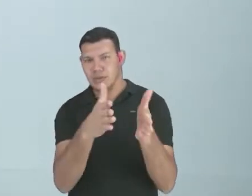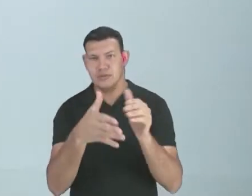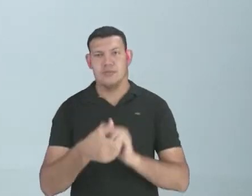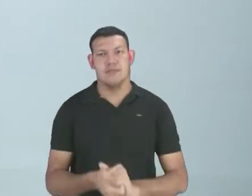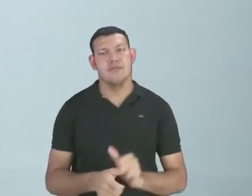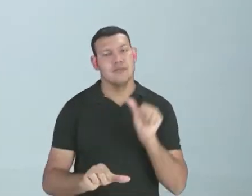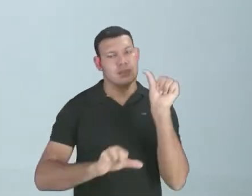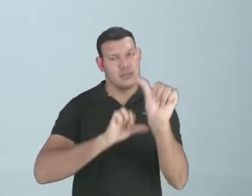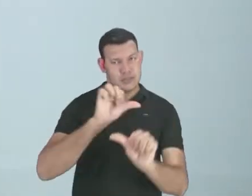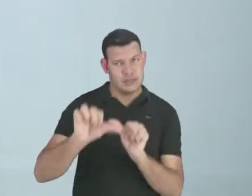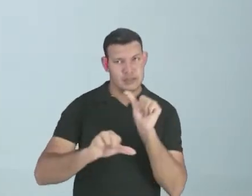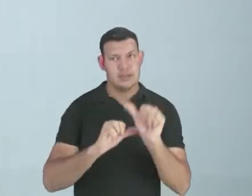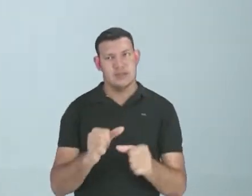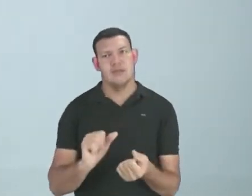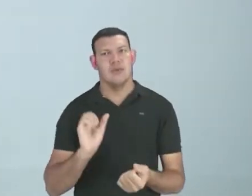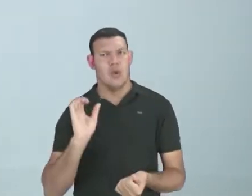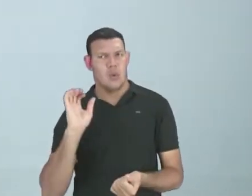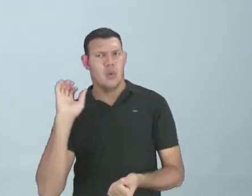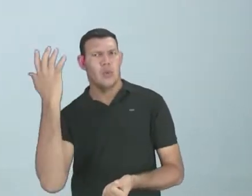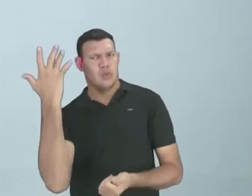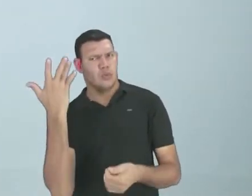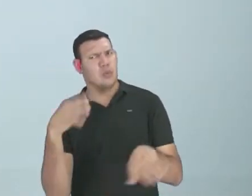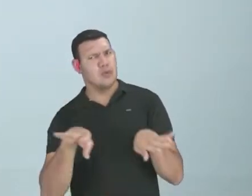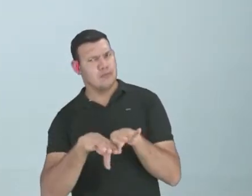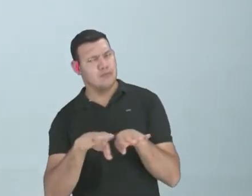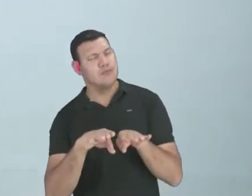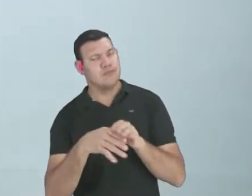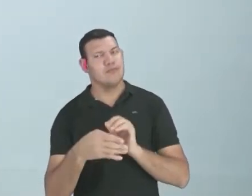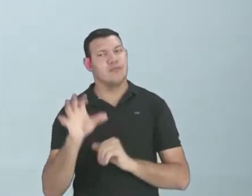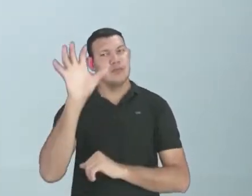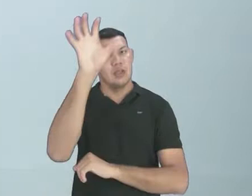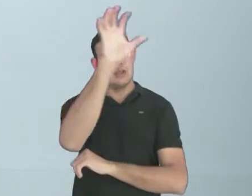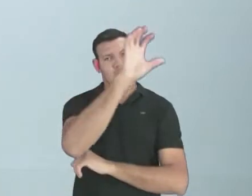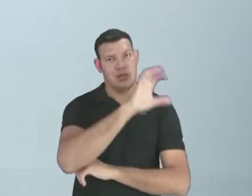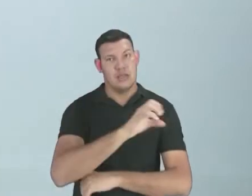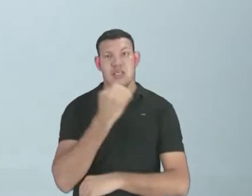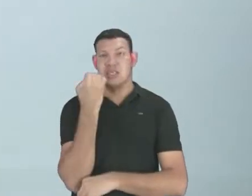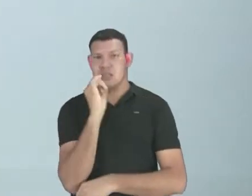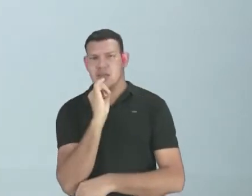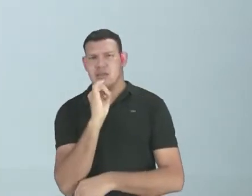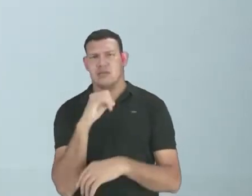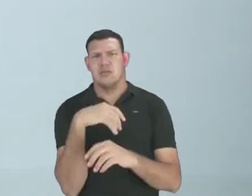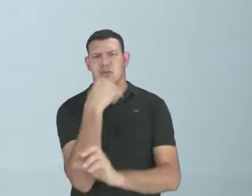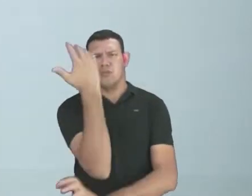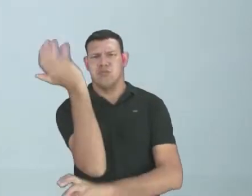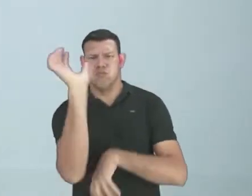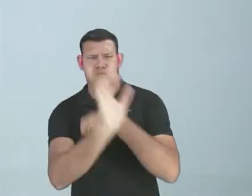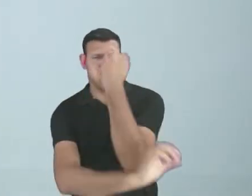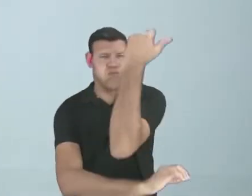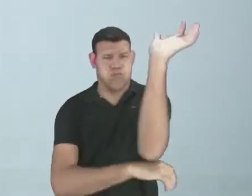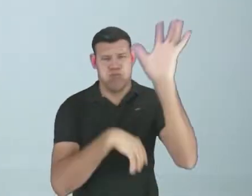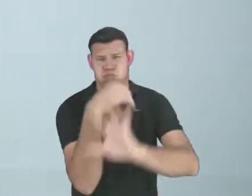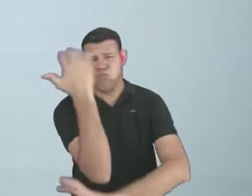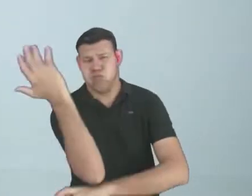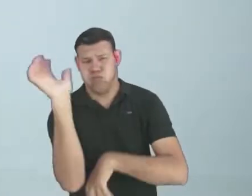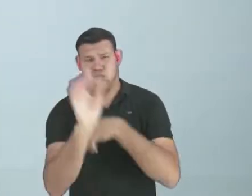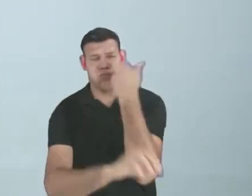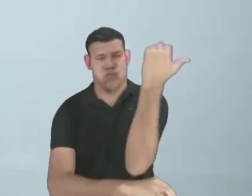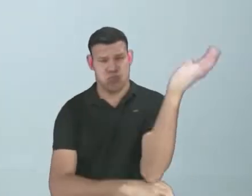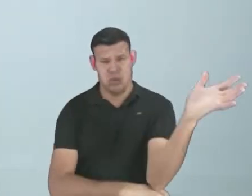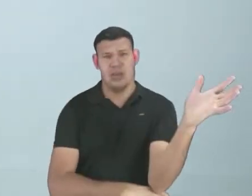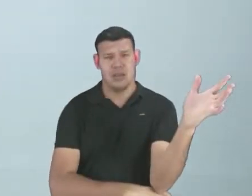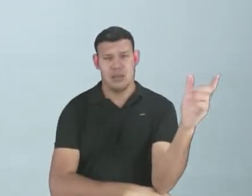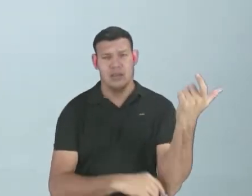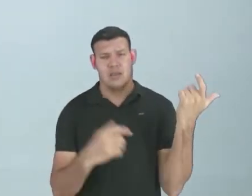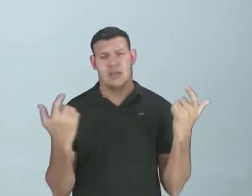né? Padrões climáticos daquela região, tá? Se for uma floresta muito grande, que tenha muitas árvores, se você desmatar